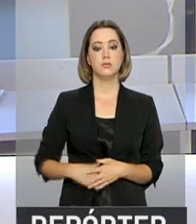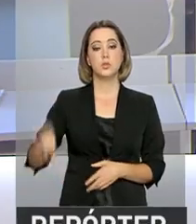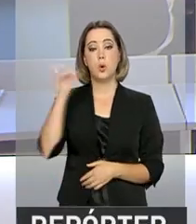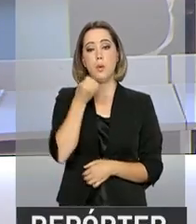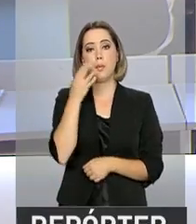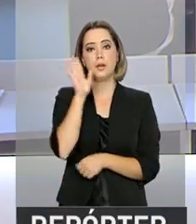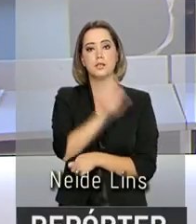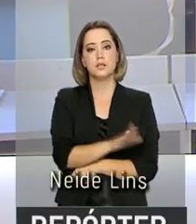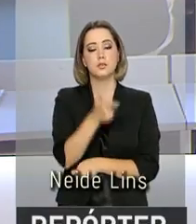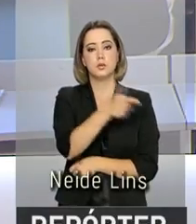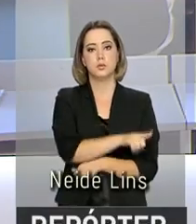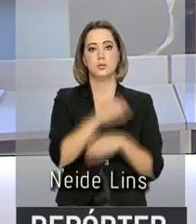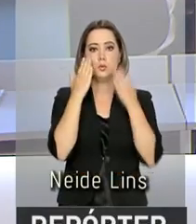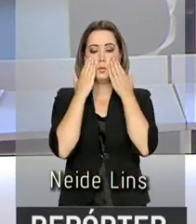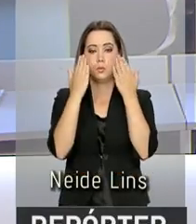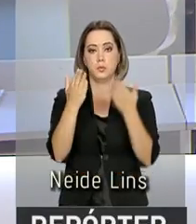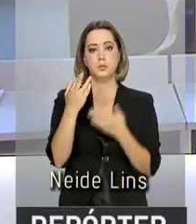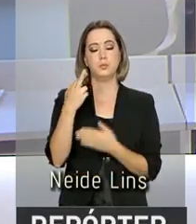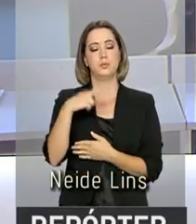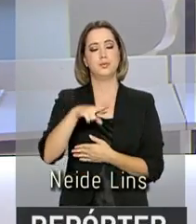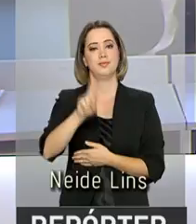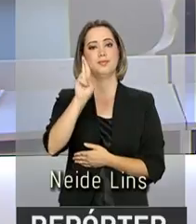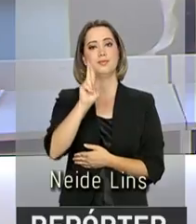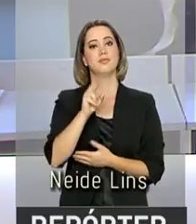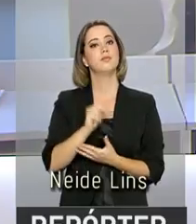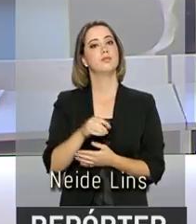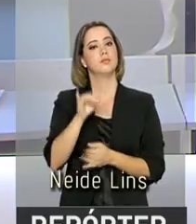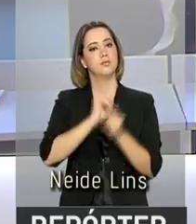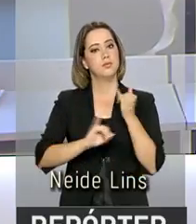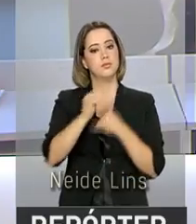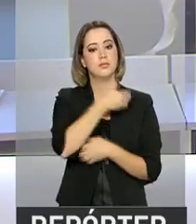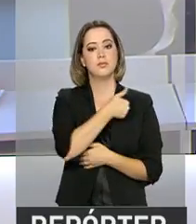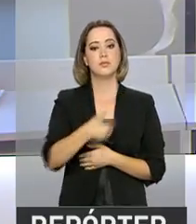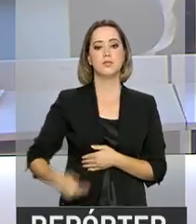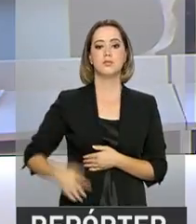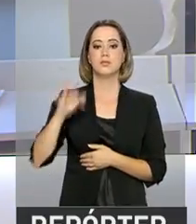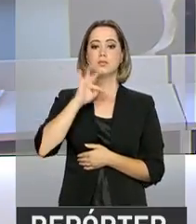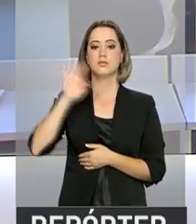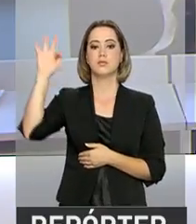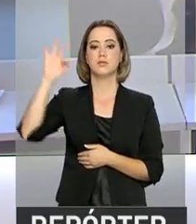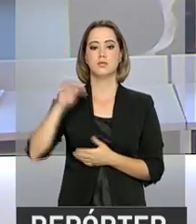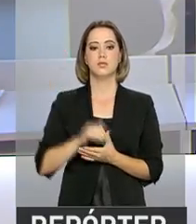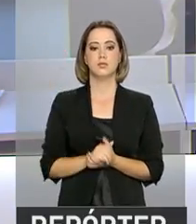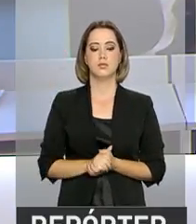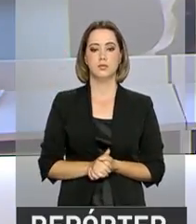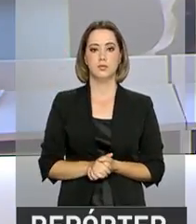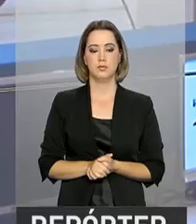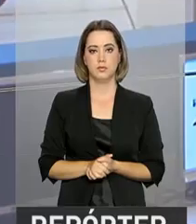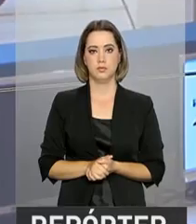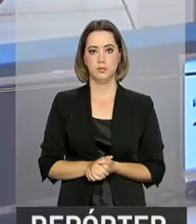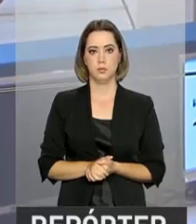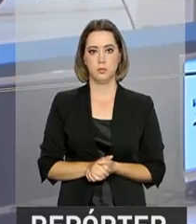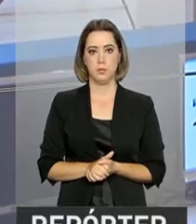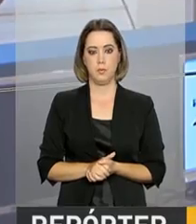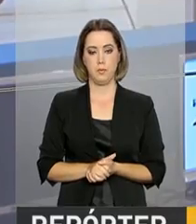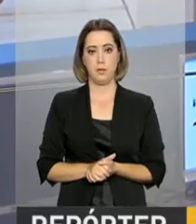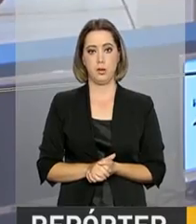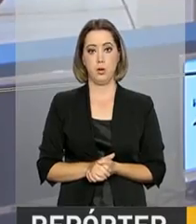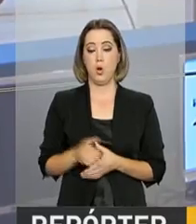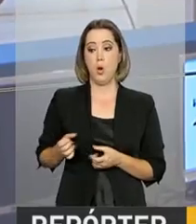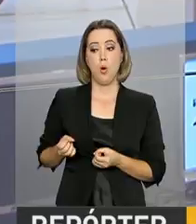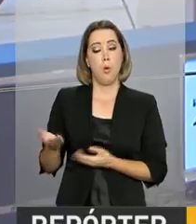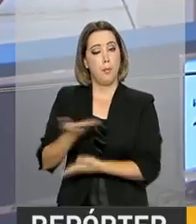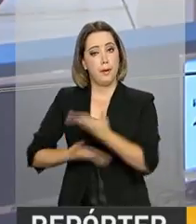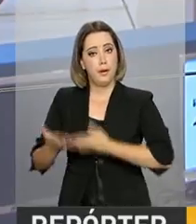Olá boa tarde estamos de volta com mais uma edição do repórter NBR e as notícias do governo federal o mercado